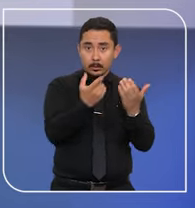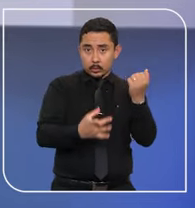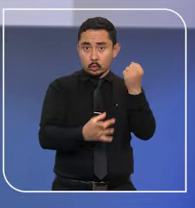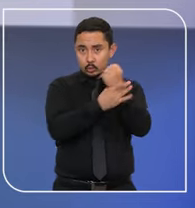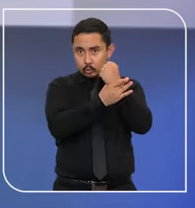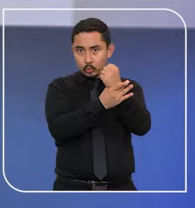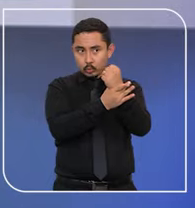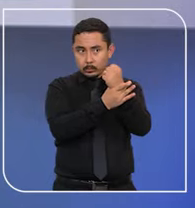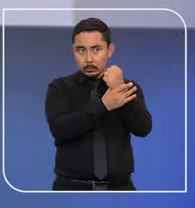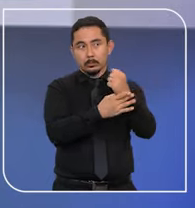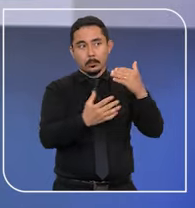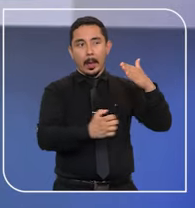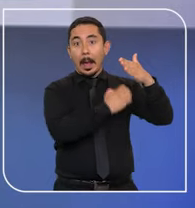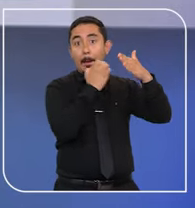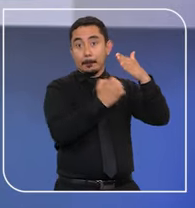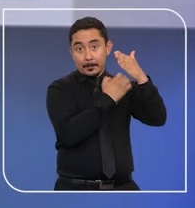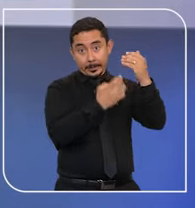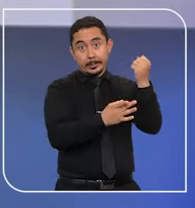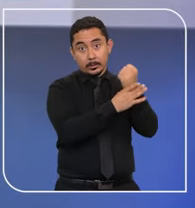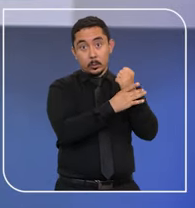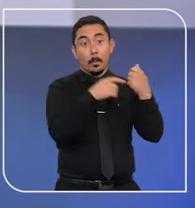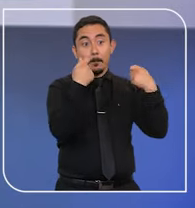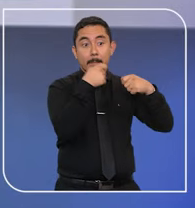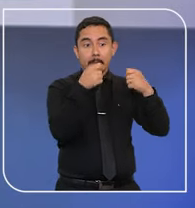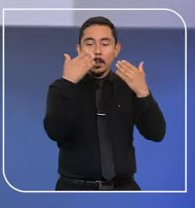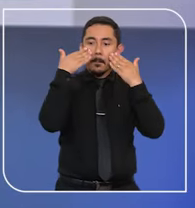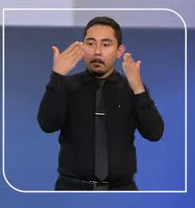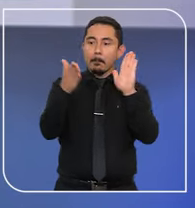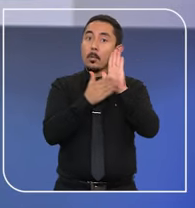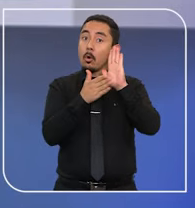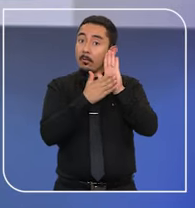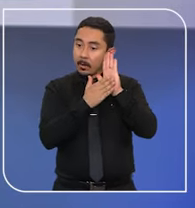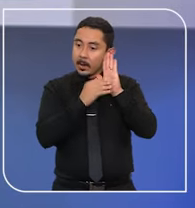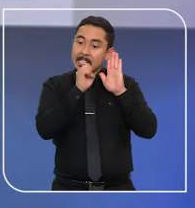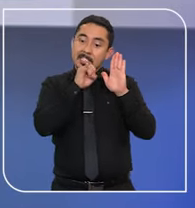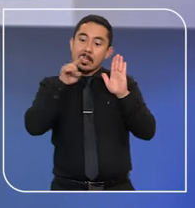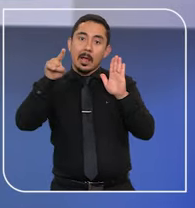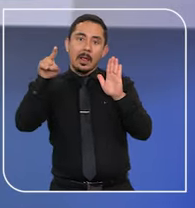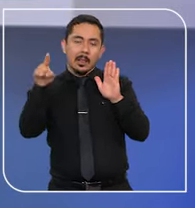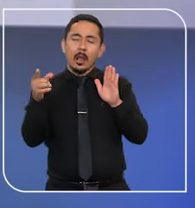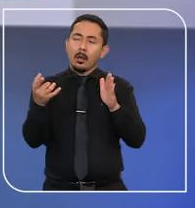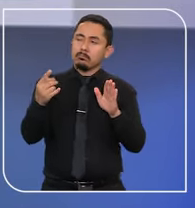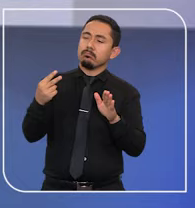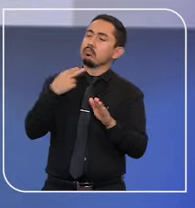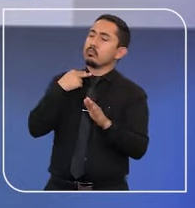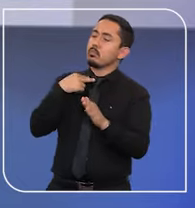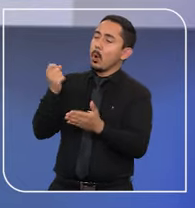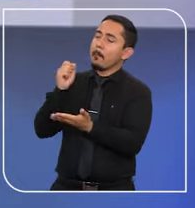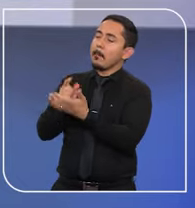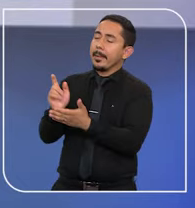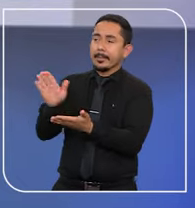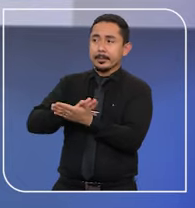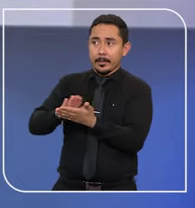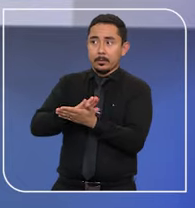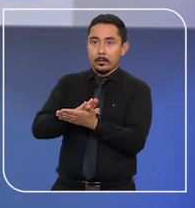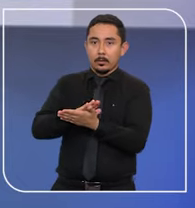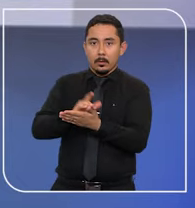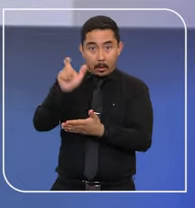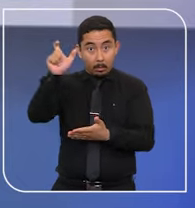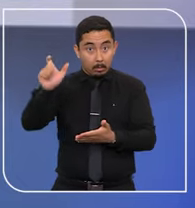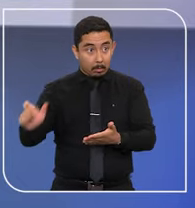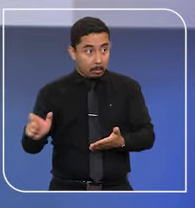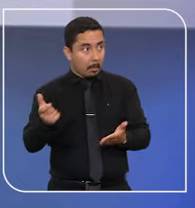de seguro é a seguradora que deve apresentar provas da existência de fatos que excluem a cobertura e não